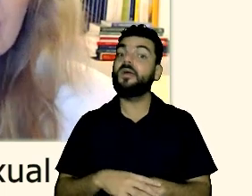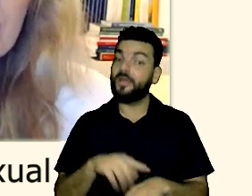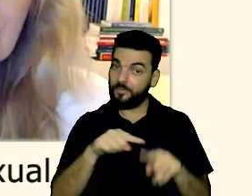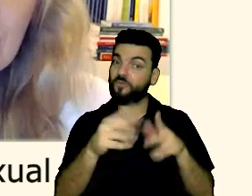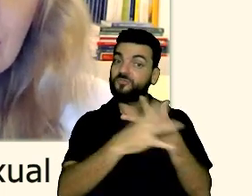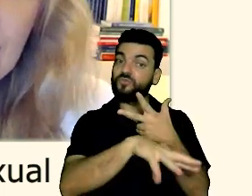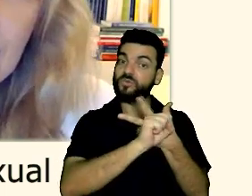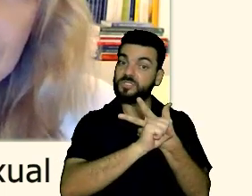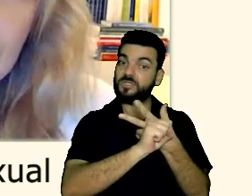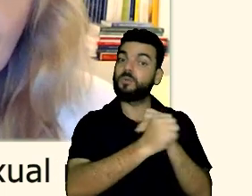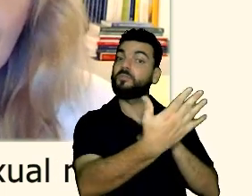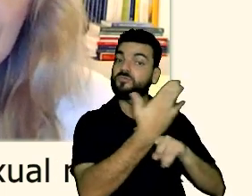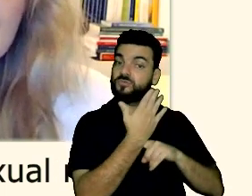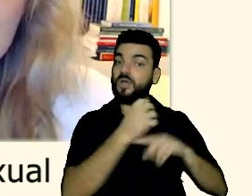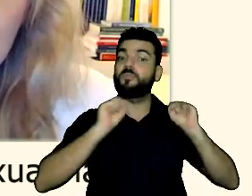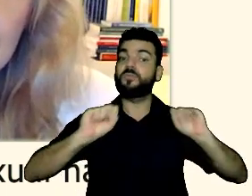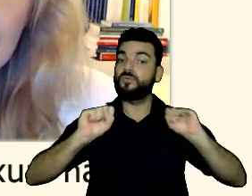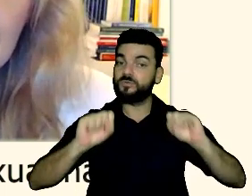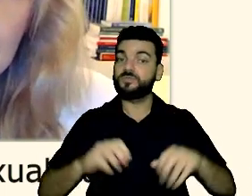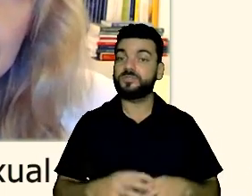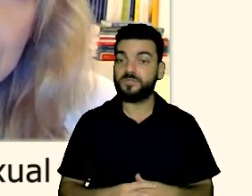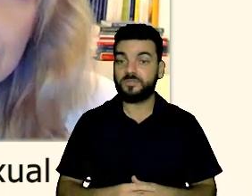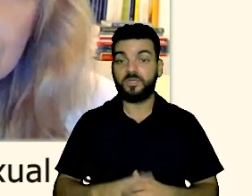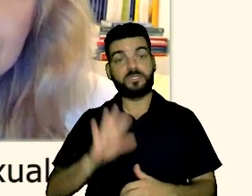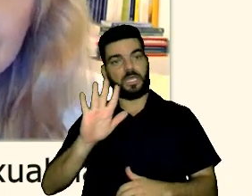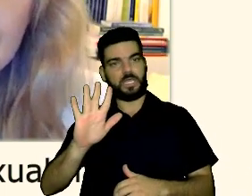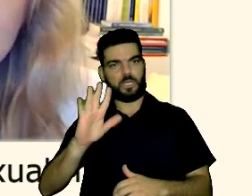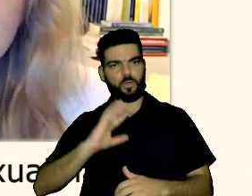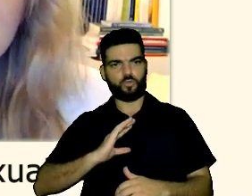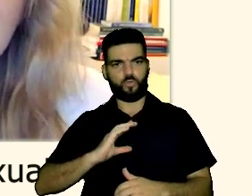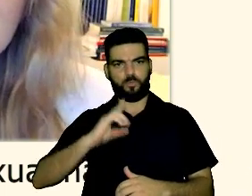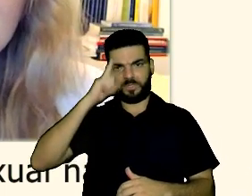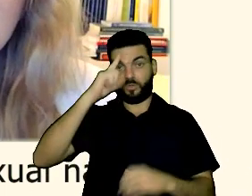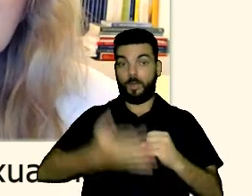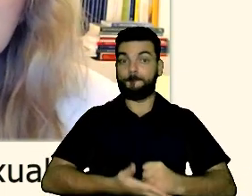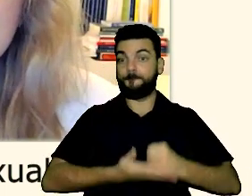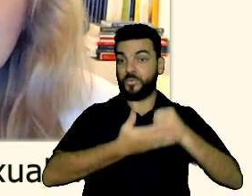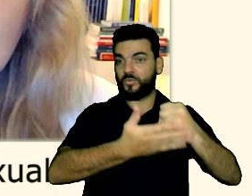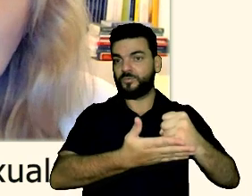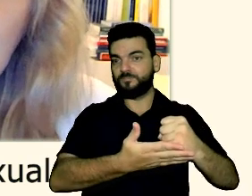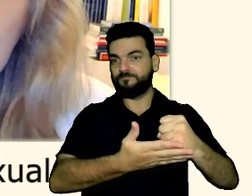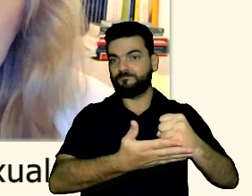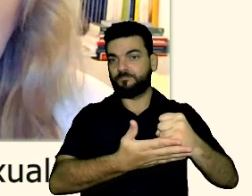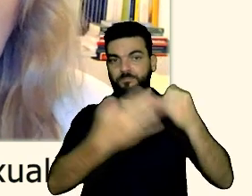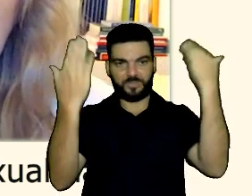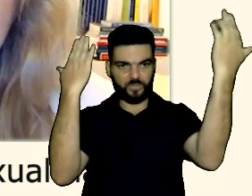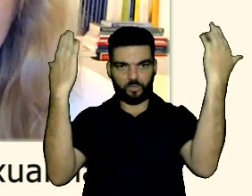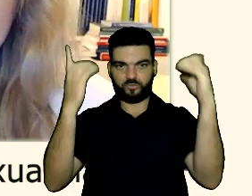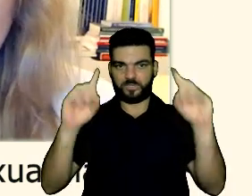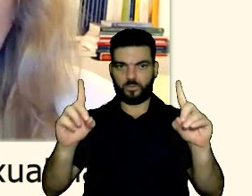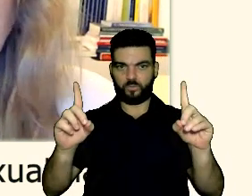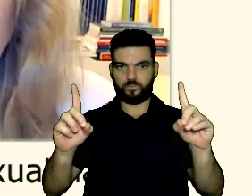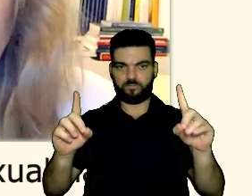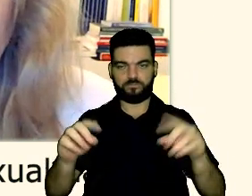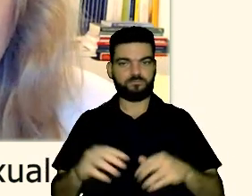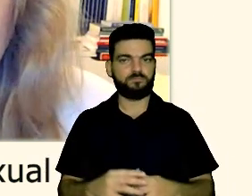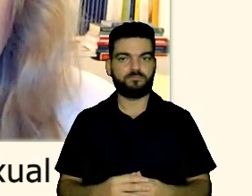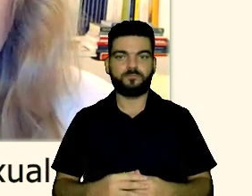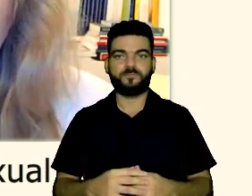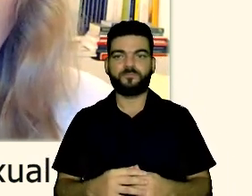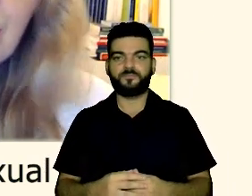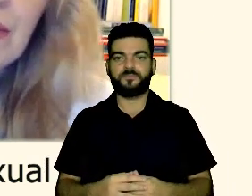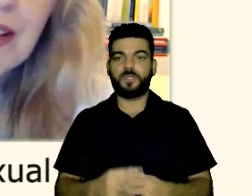essa auto-percepção que ela tem na conexão com o trabalho dela, né? Levar até o final a ponto de poder oferecer